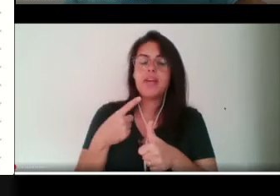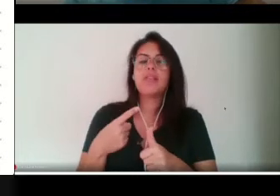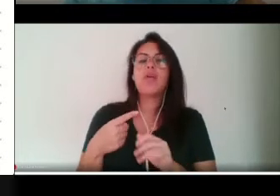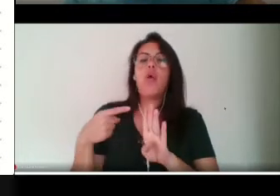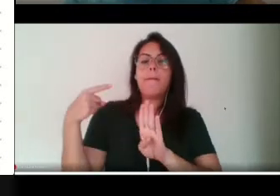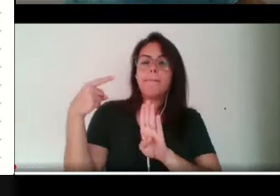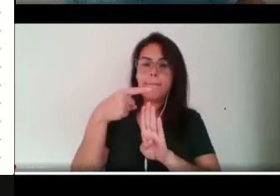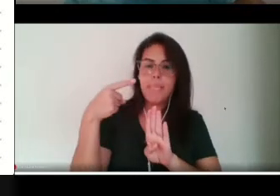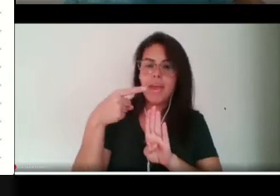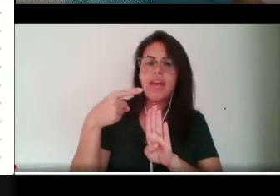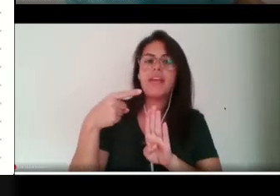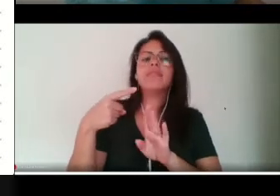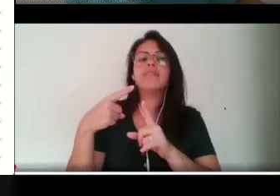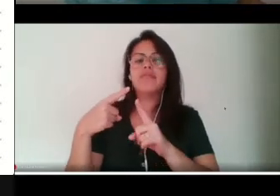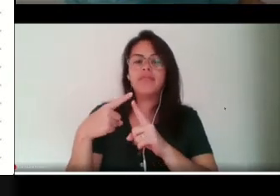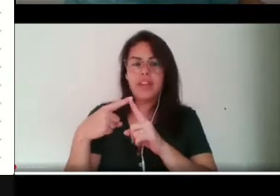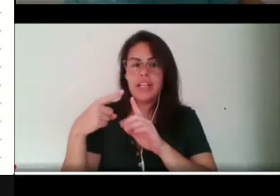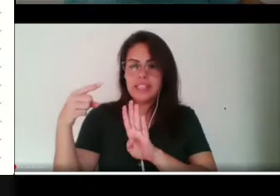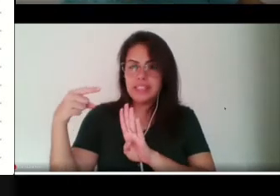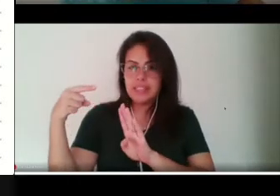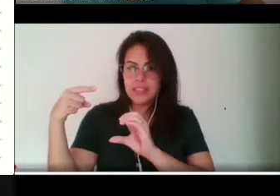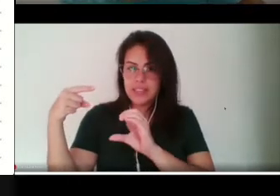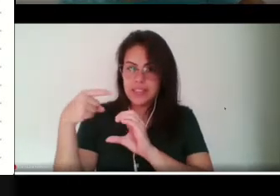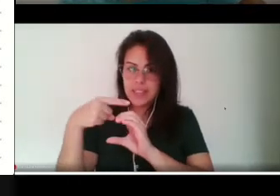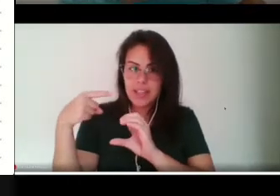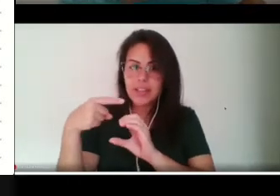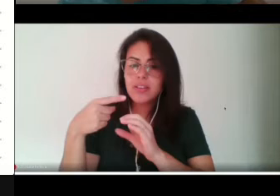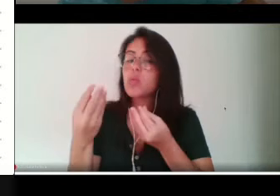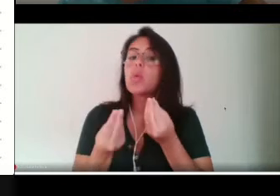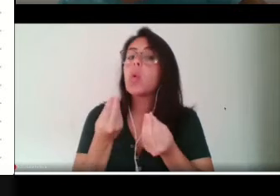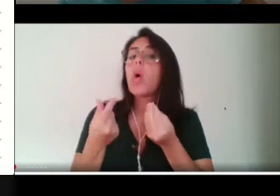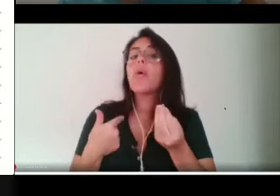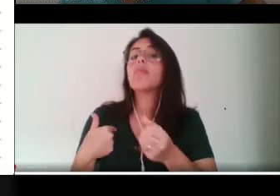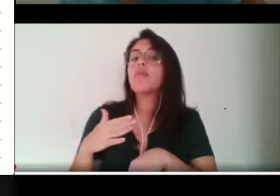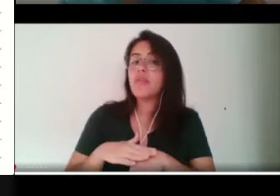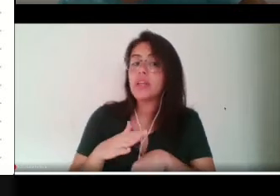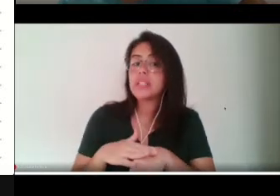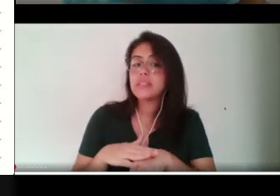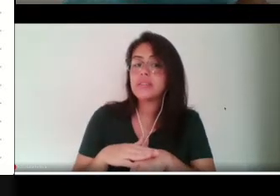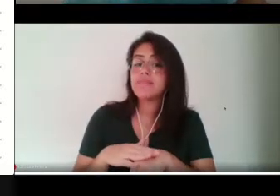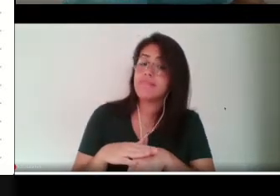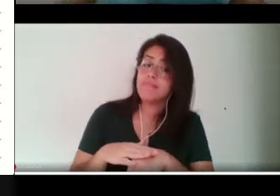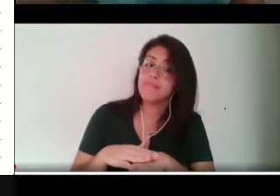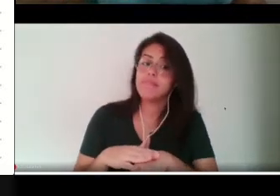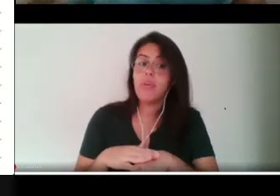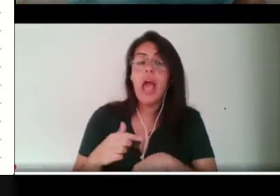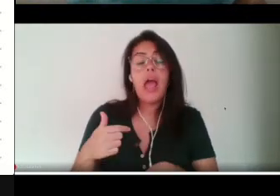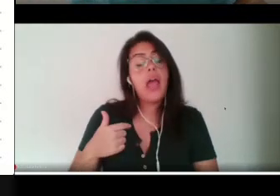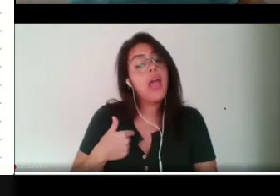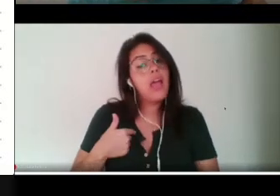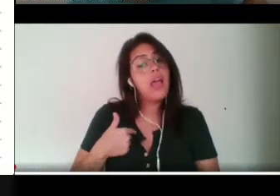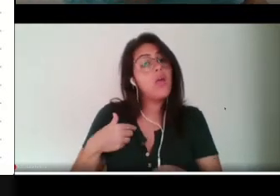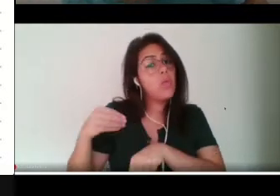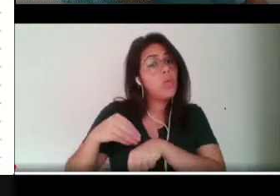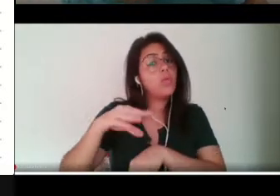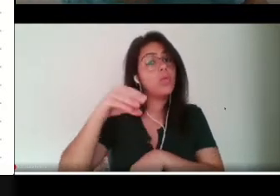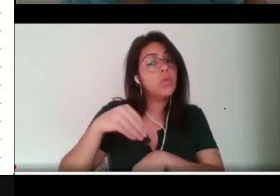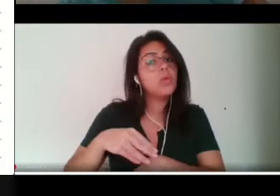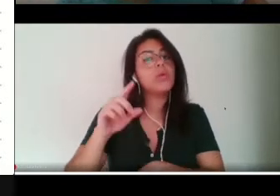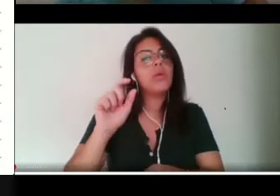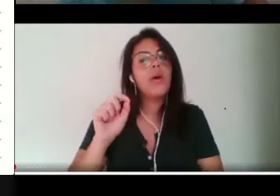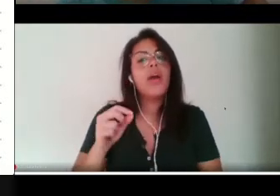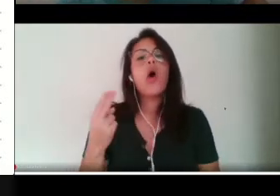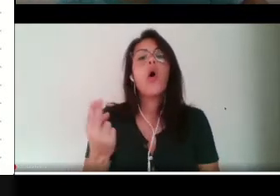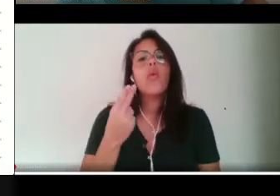B vetorial C, uma das maneiras, né, que eu acho razoáveis é fazer aquele esquema gráfico lá de